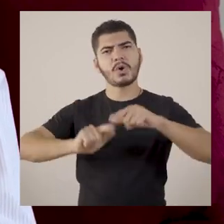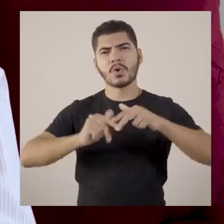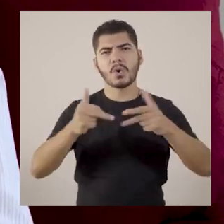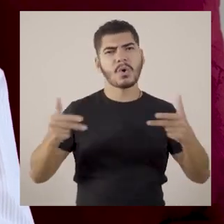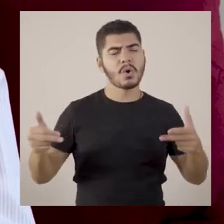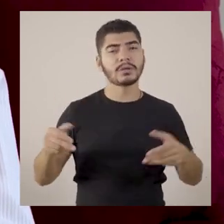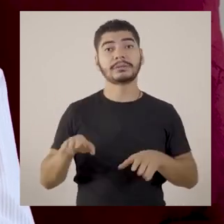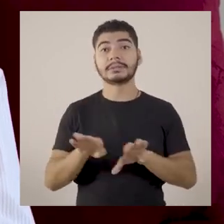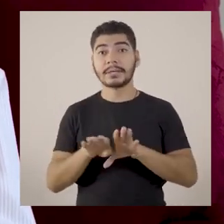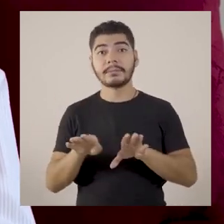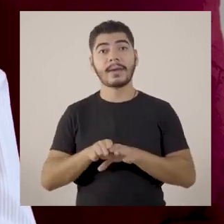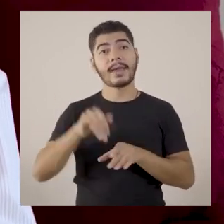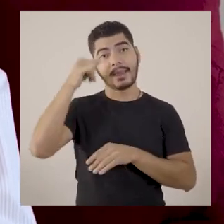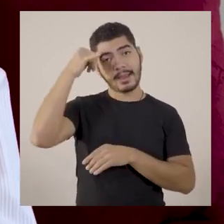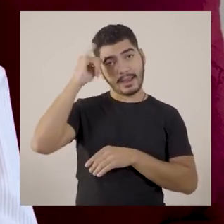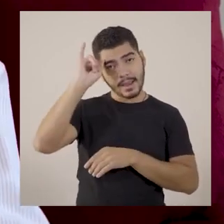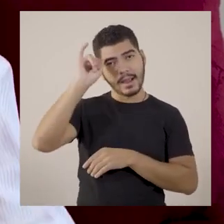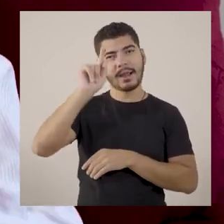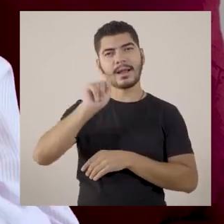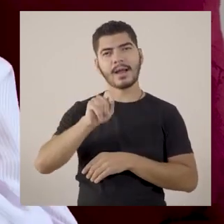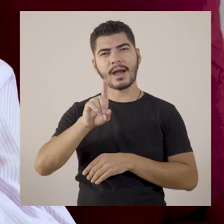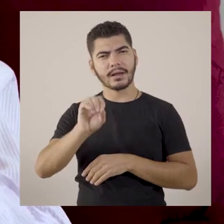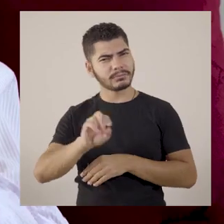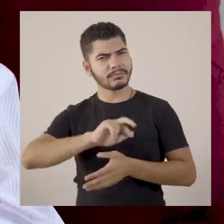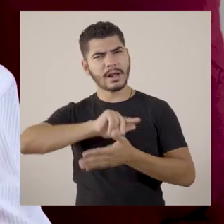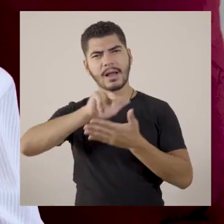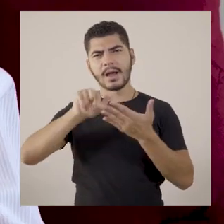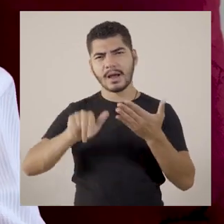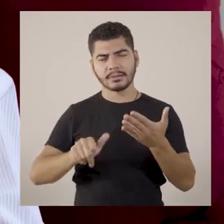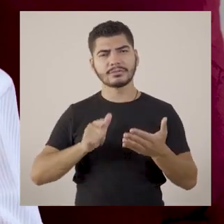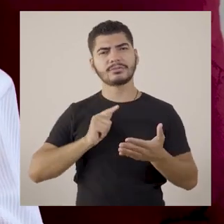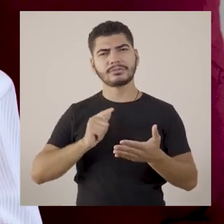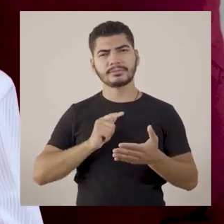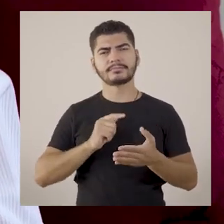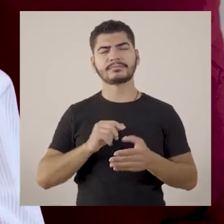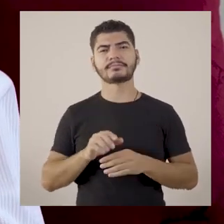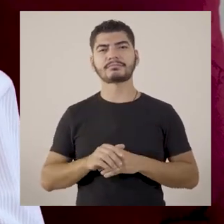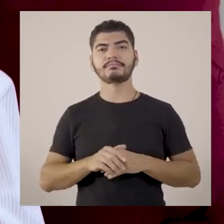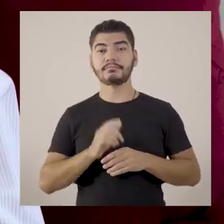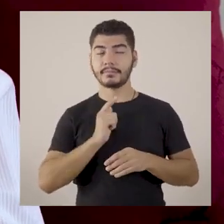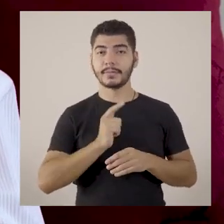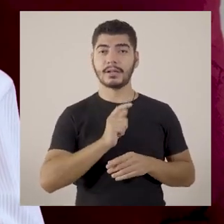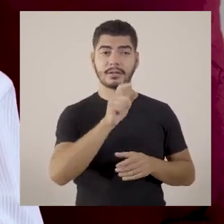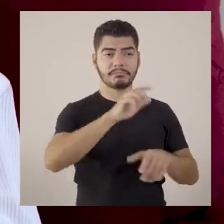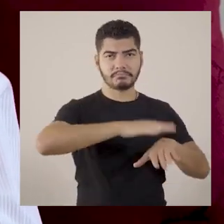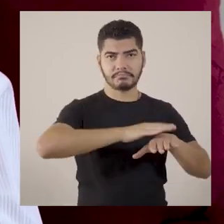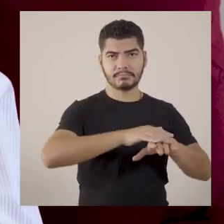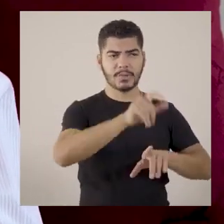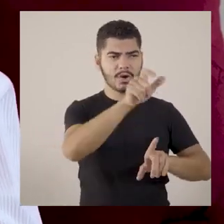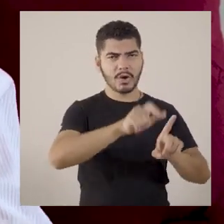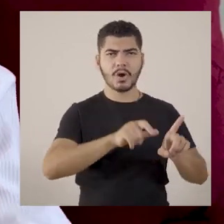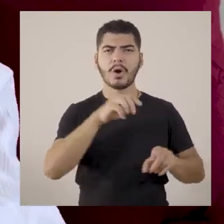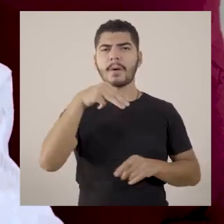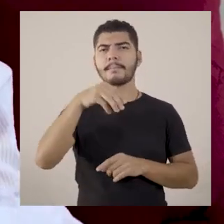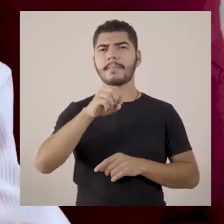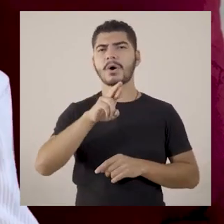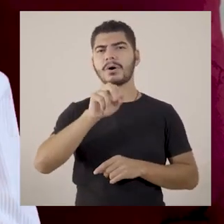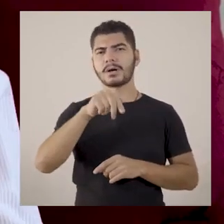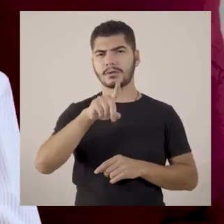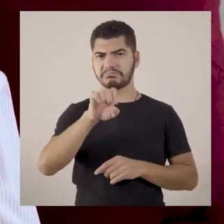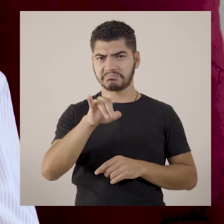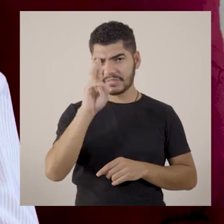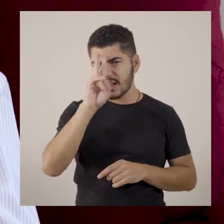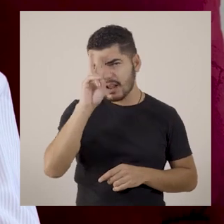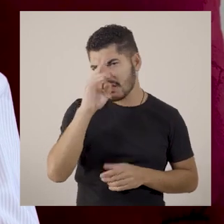Porque, inclusive, gado, tinha aquele Morande na época. Não sei se alguém de